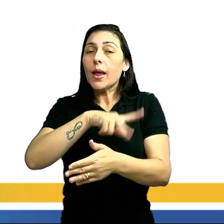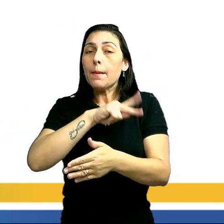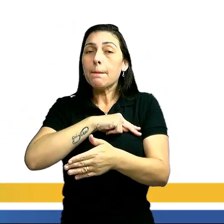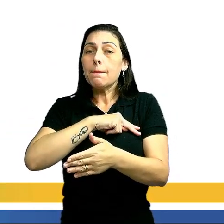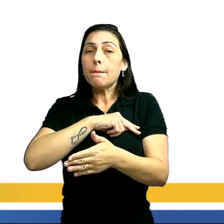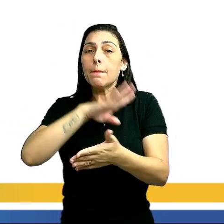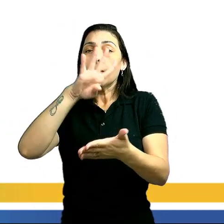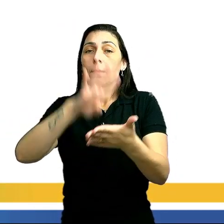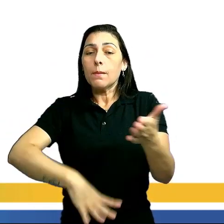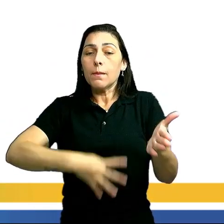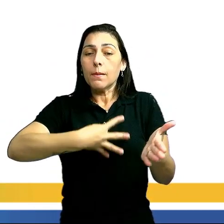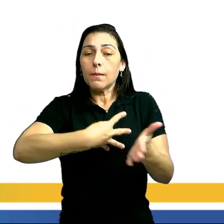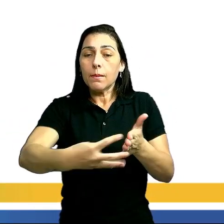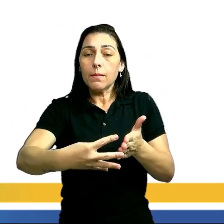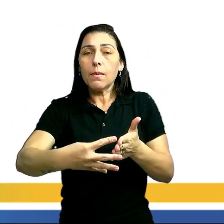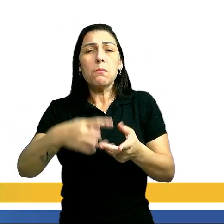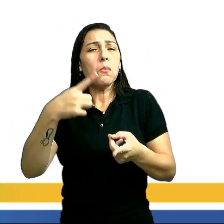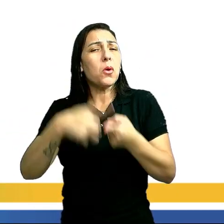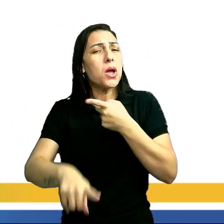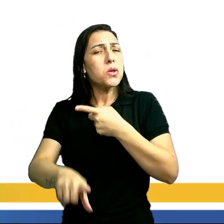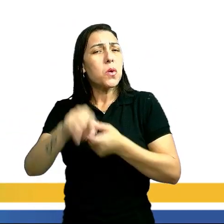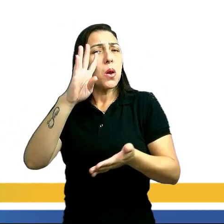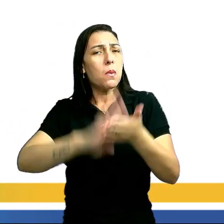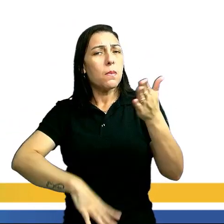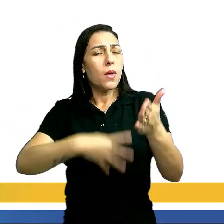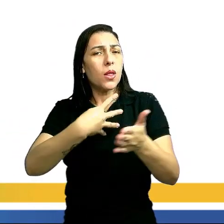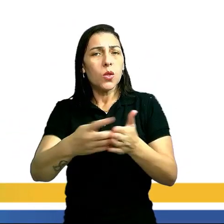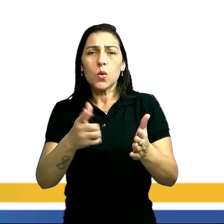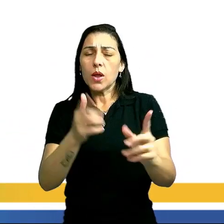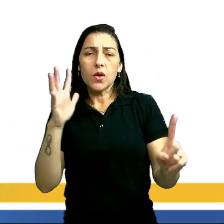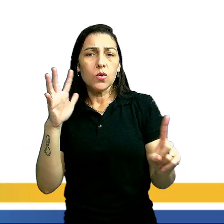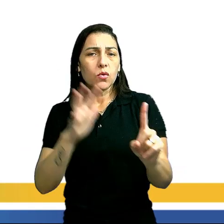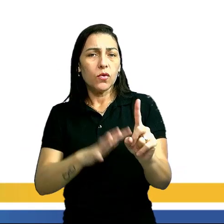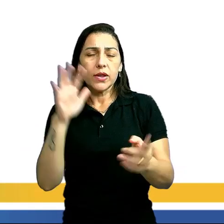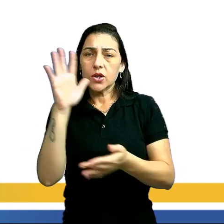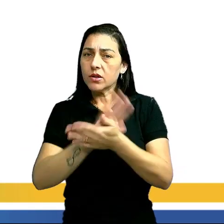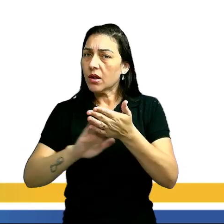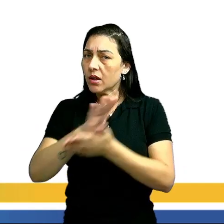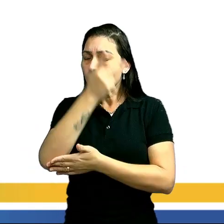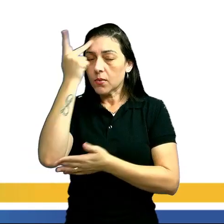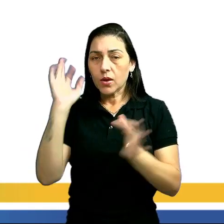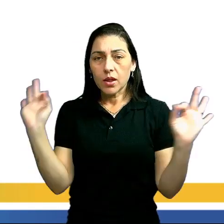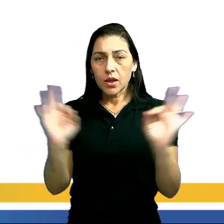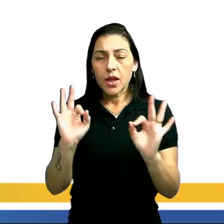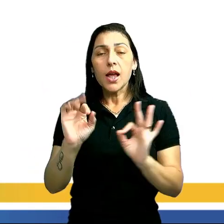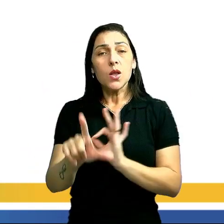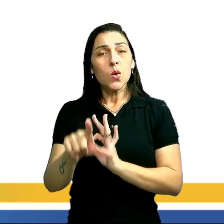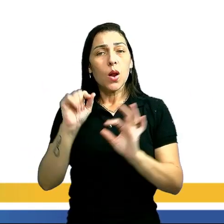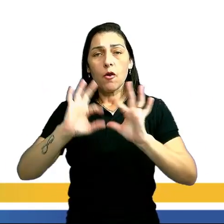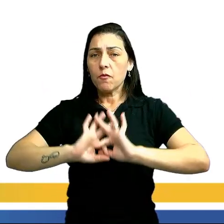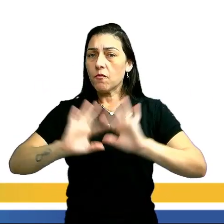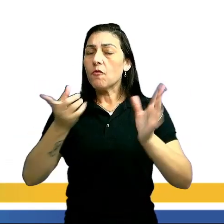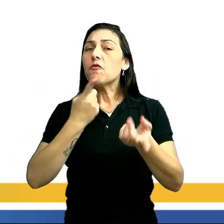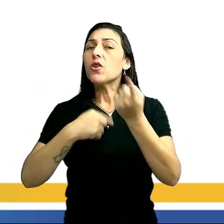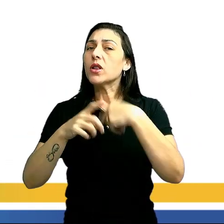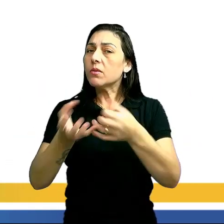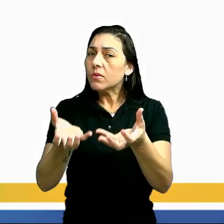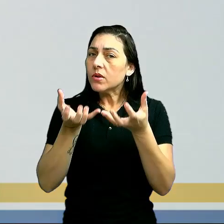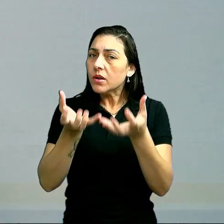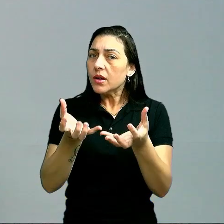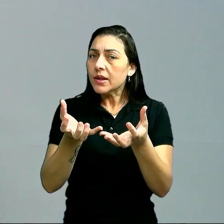que escolheu, entre aspas, o Barcelona? Não sofreu influência de nada nem de ninguém? Escolheu de livre e espontânea